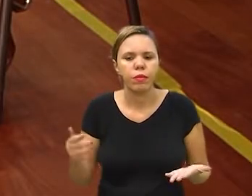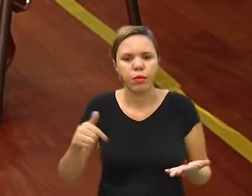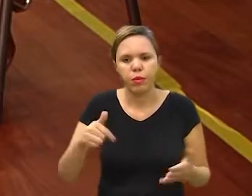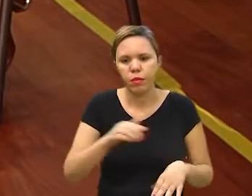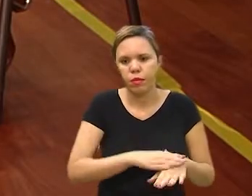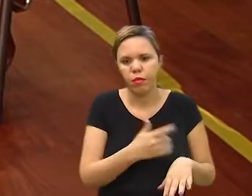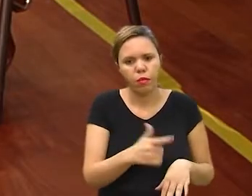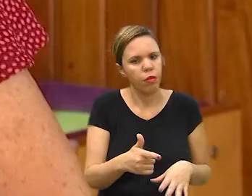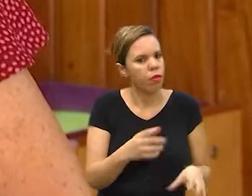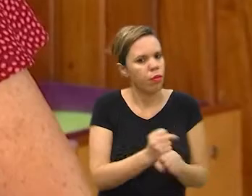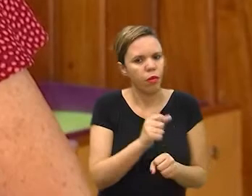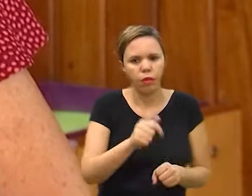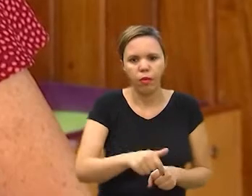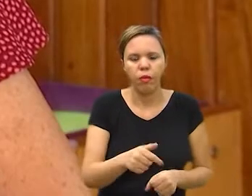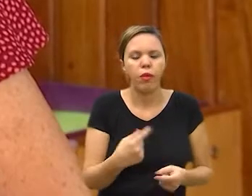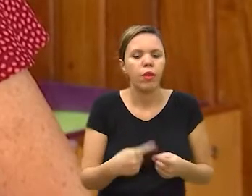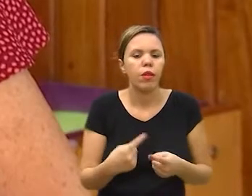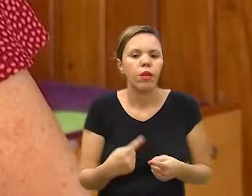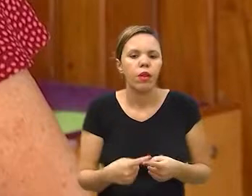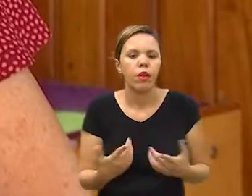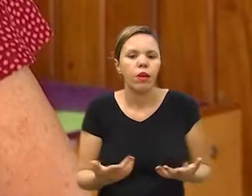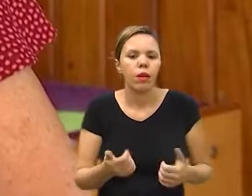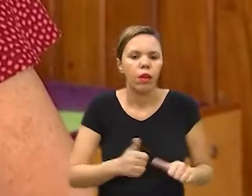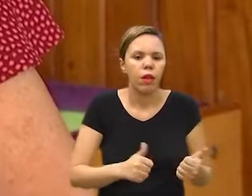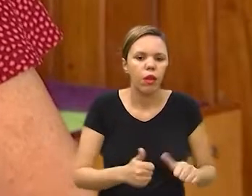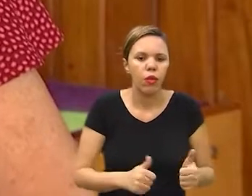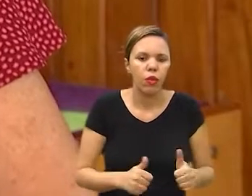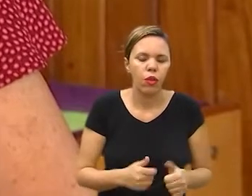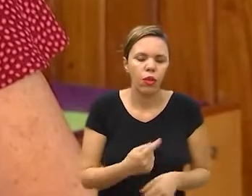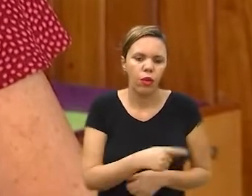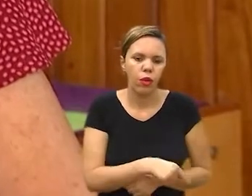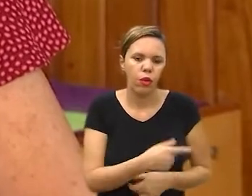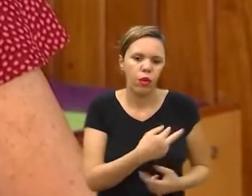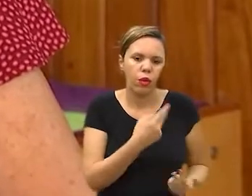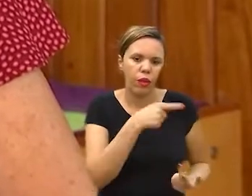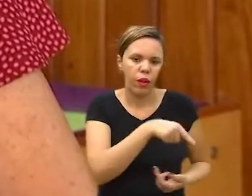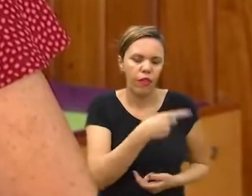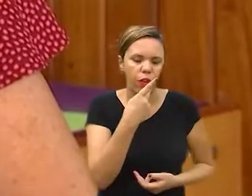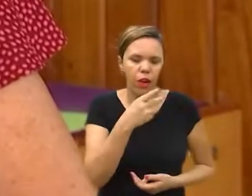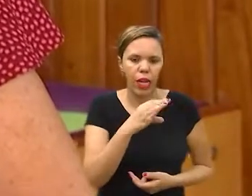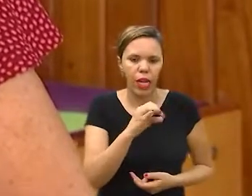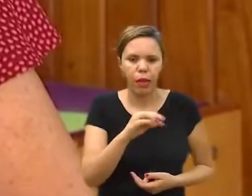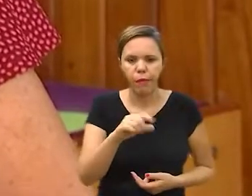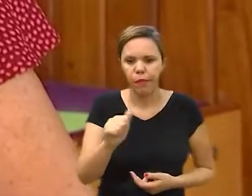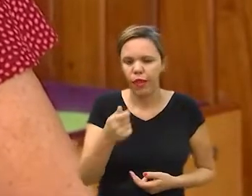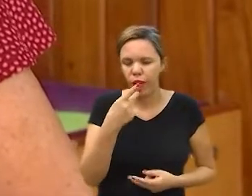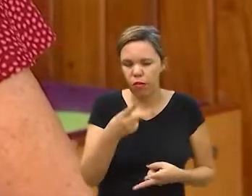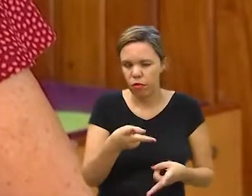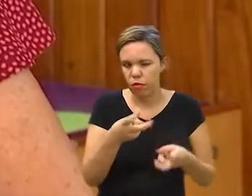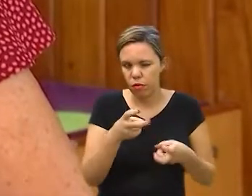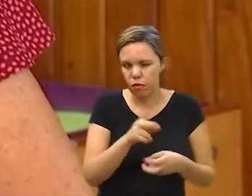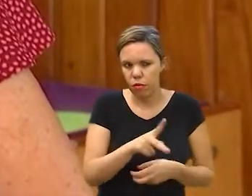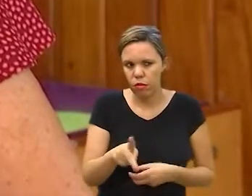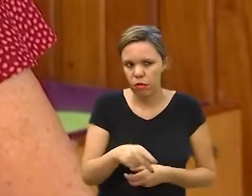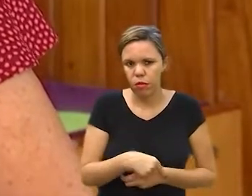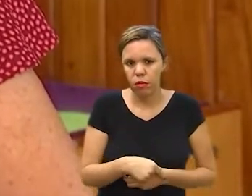Montessori não tem nota, porque a avaliação é, como a Camila falou, a observação do professor que sabe exatamente